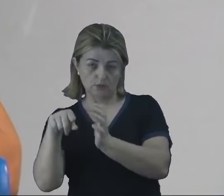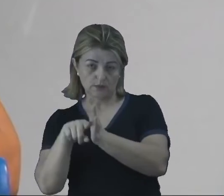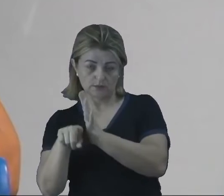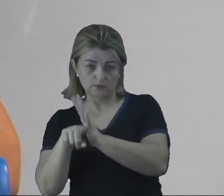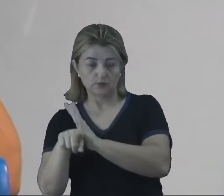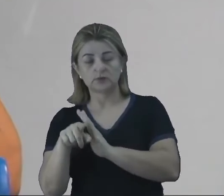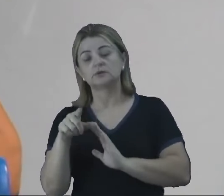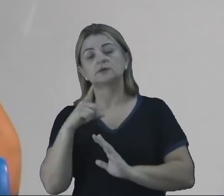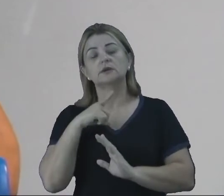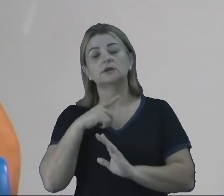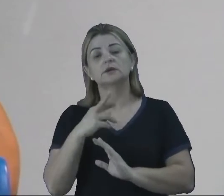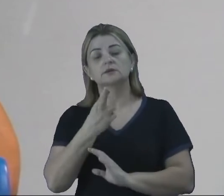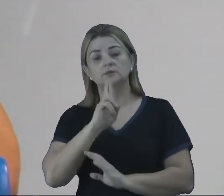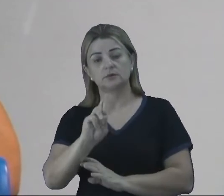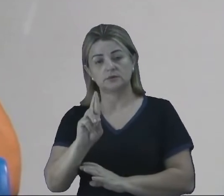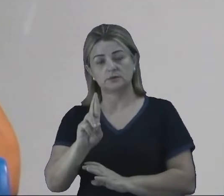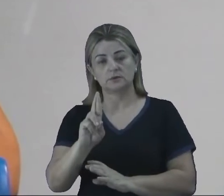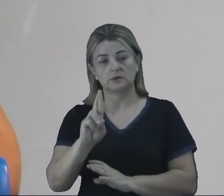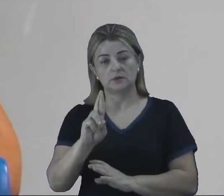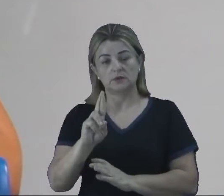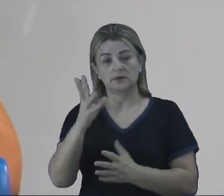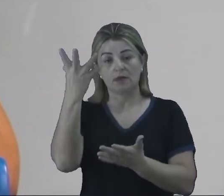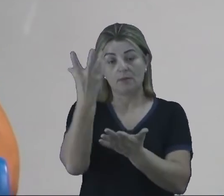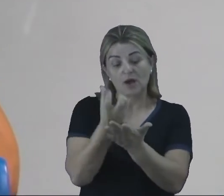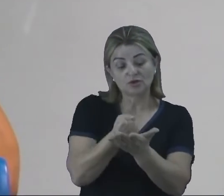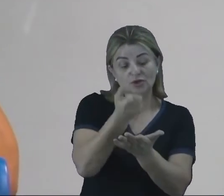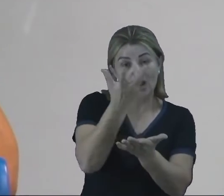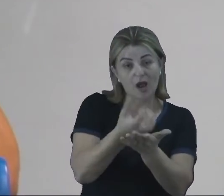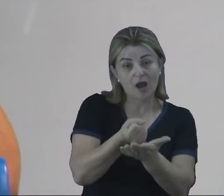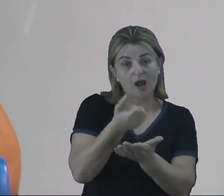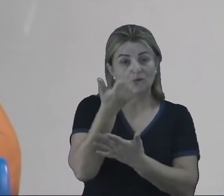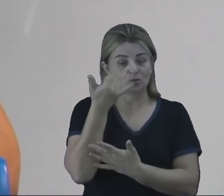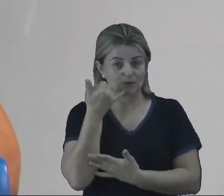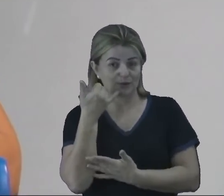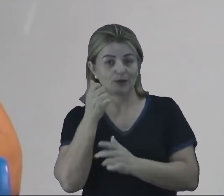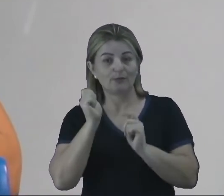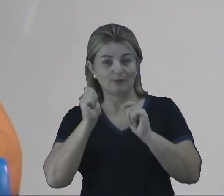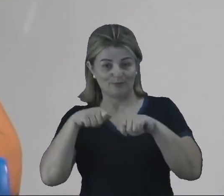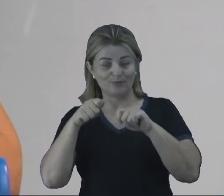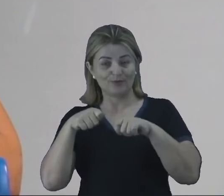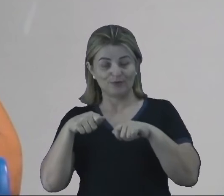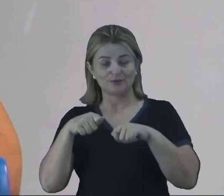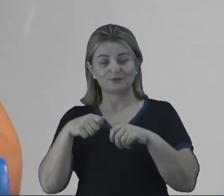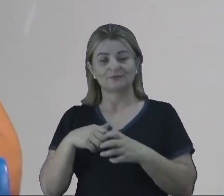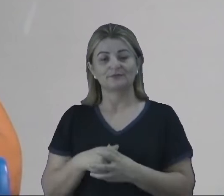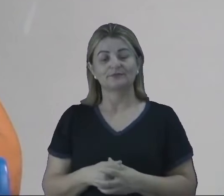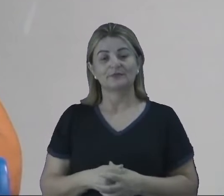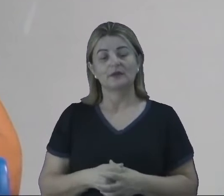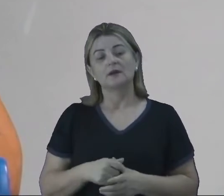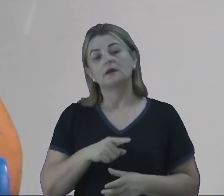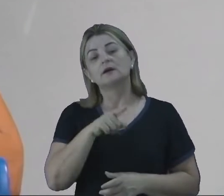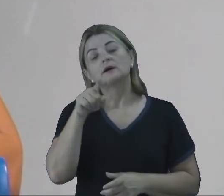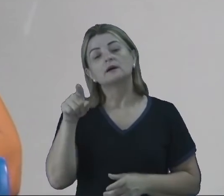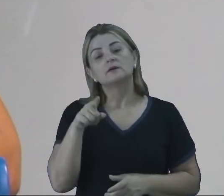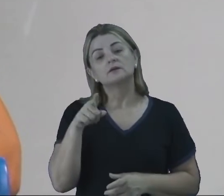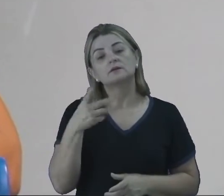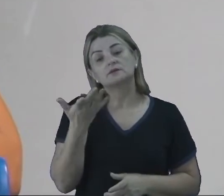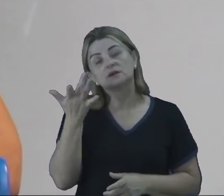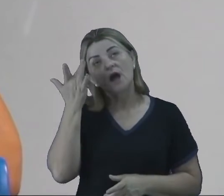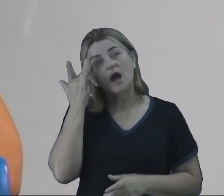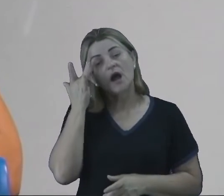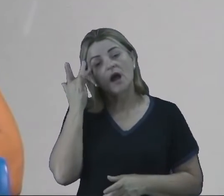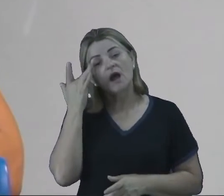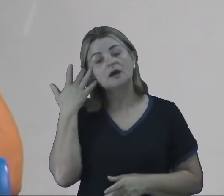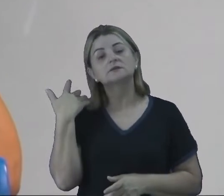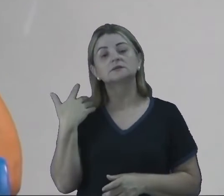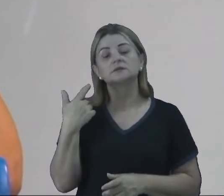A. Na letra D, ele vai dizer que tem um distanciamento geográfico. Gente, mas os dois estão falando de Brasil, né?